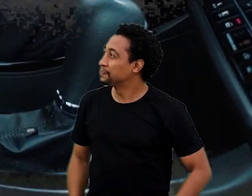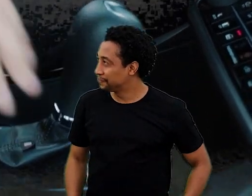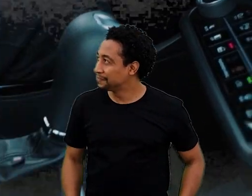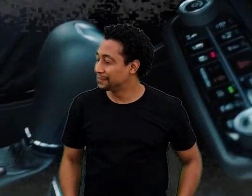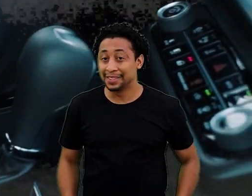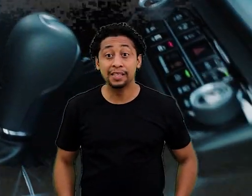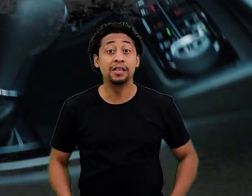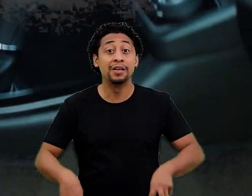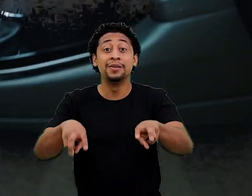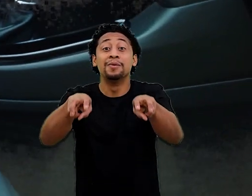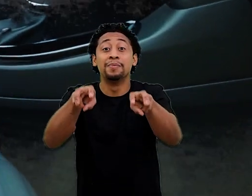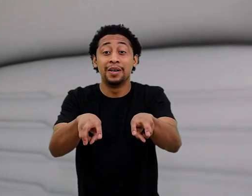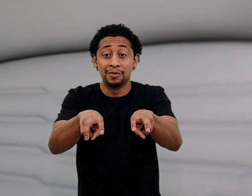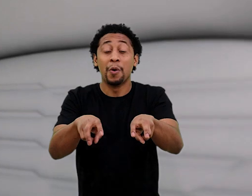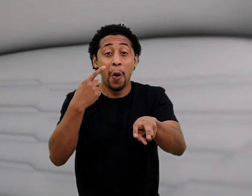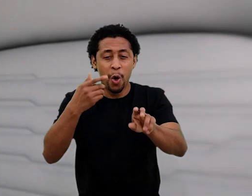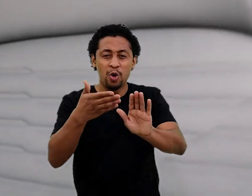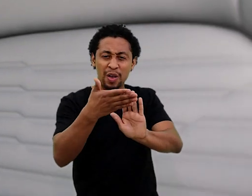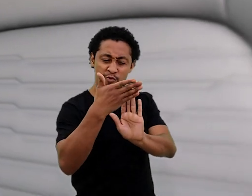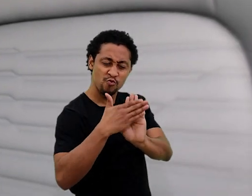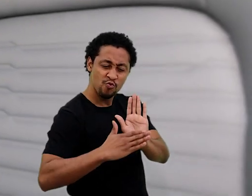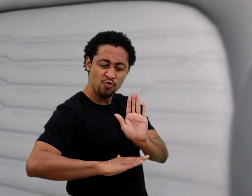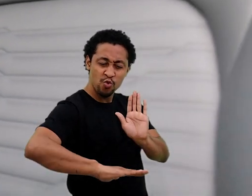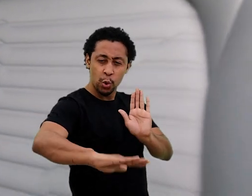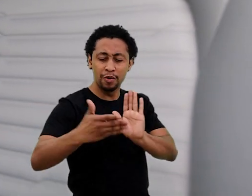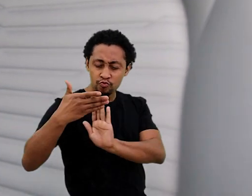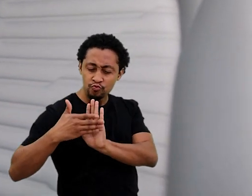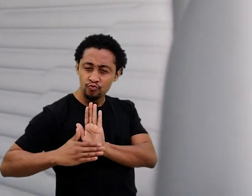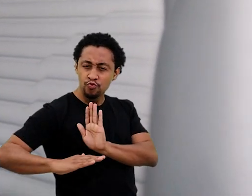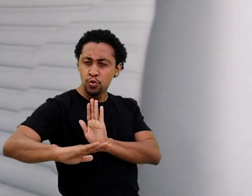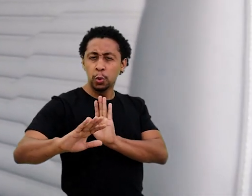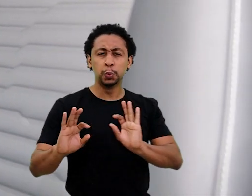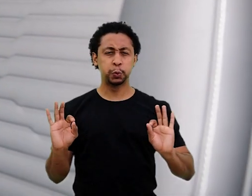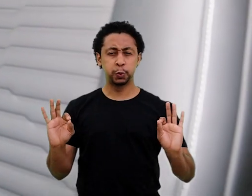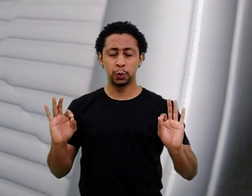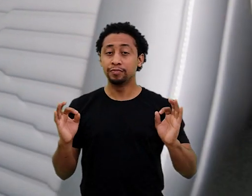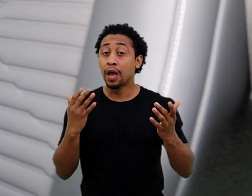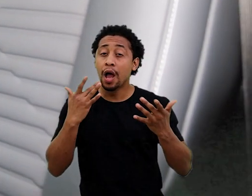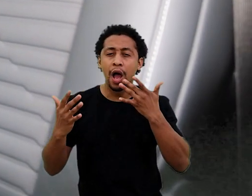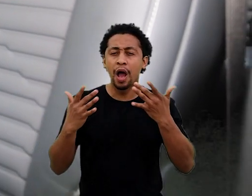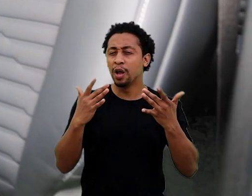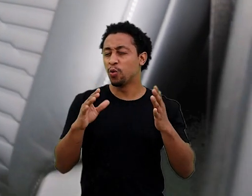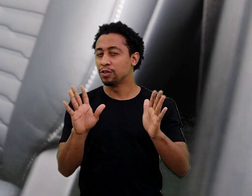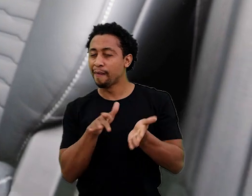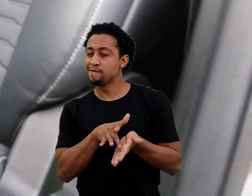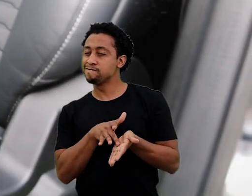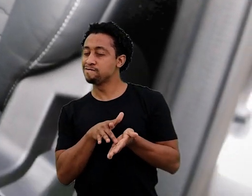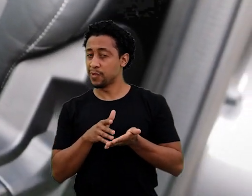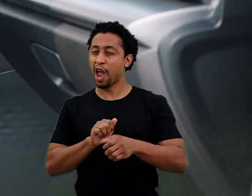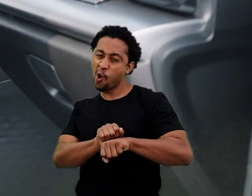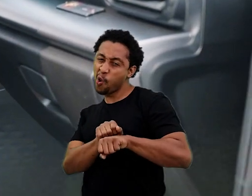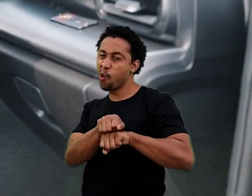E os bancos, como vocês conseguem ver, com esse acabamento diferenciado aqui, nessa versão aqui com couro artificial, né? Que se chama de couro